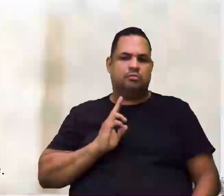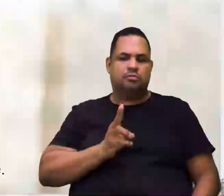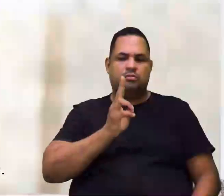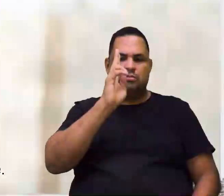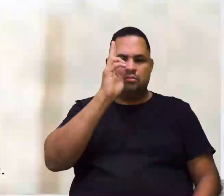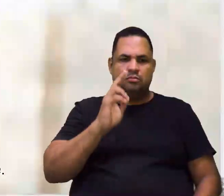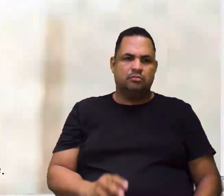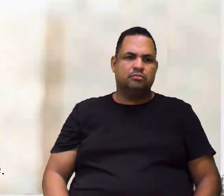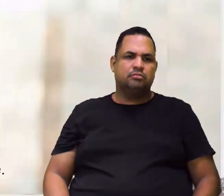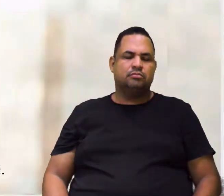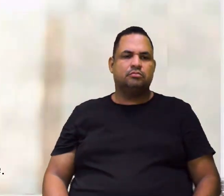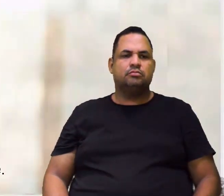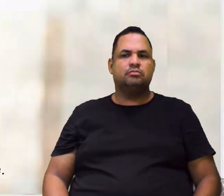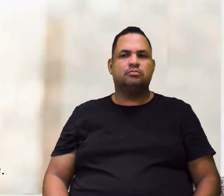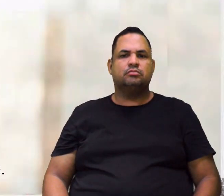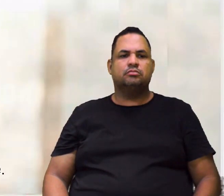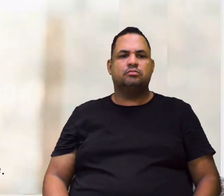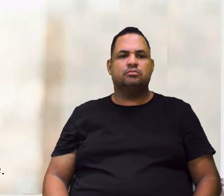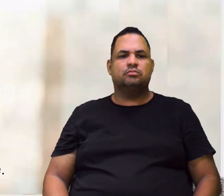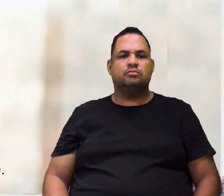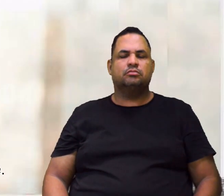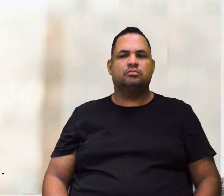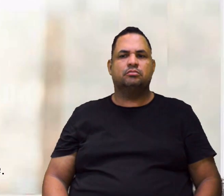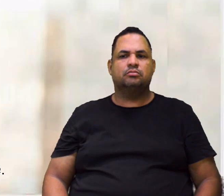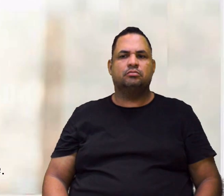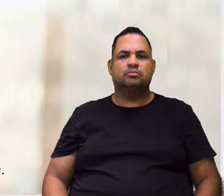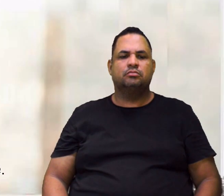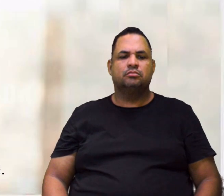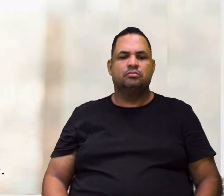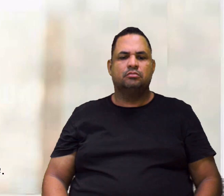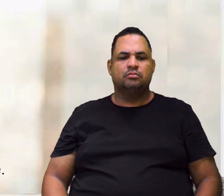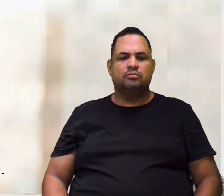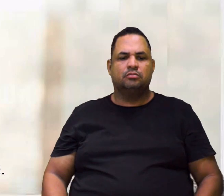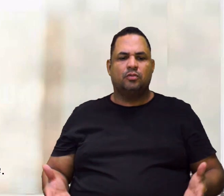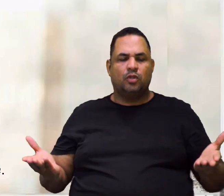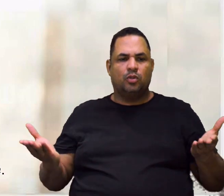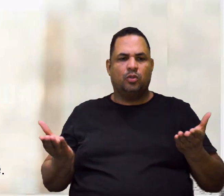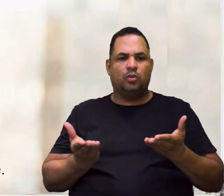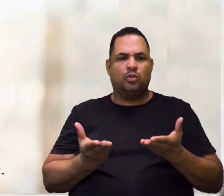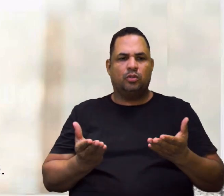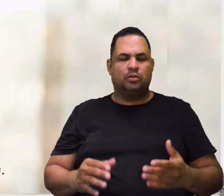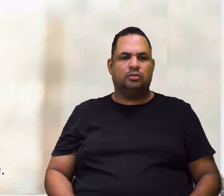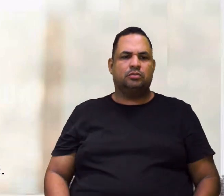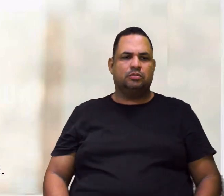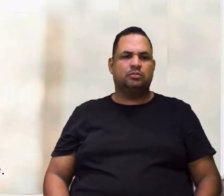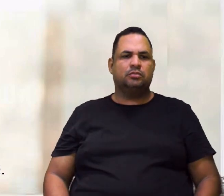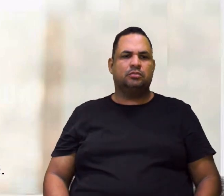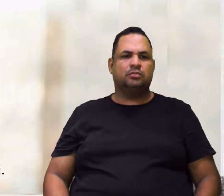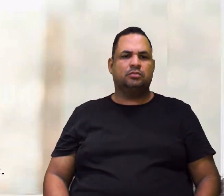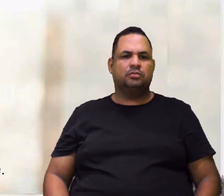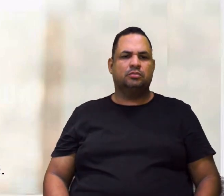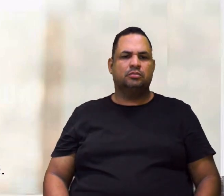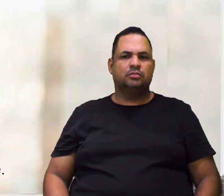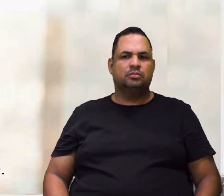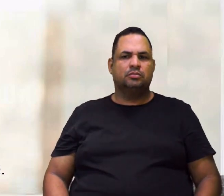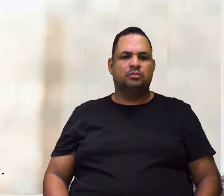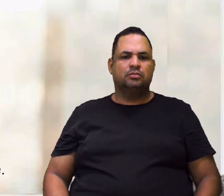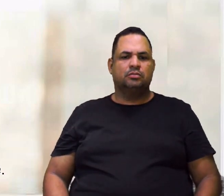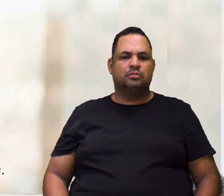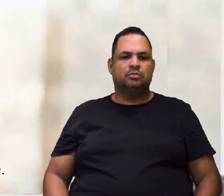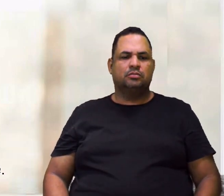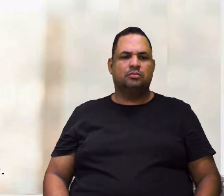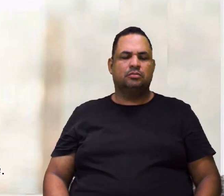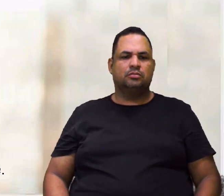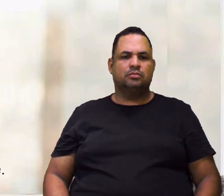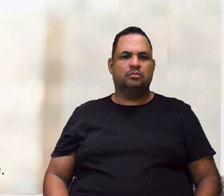ali. Agora, dentro desse. Hoje, atualmente, né, vamos ver no mundo atual.